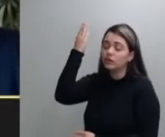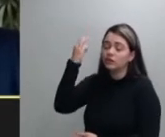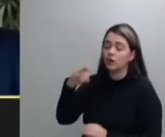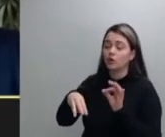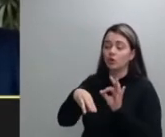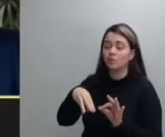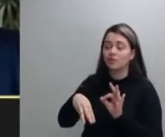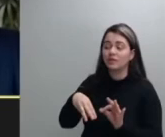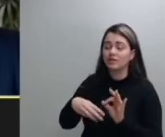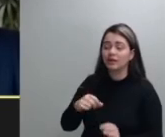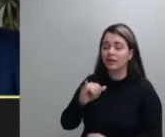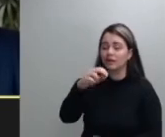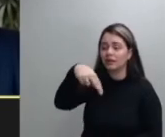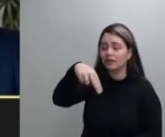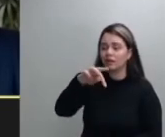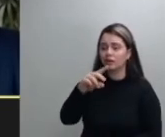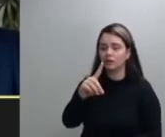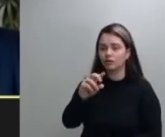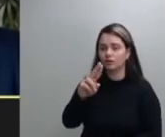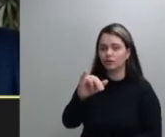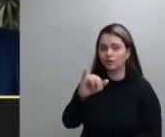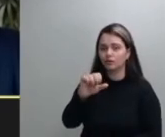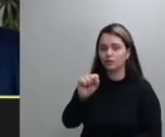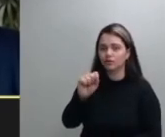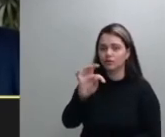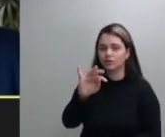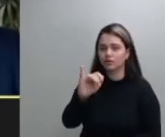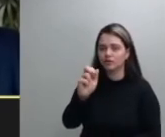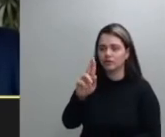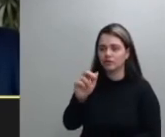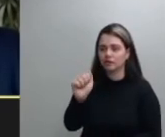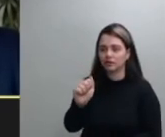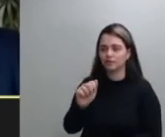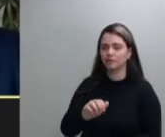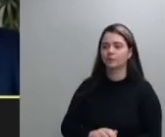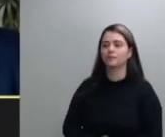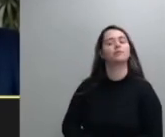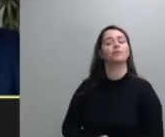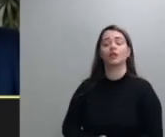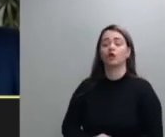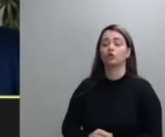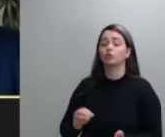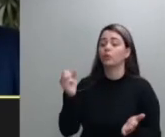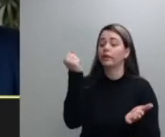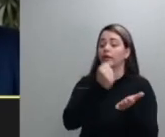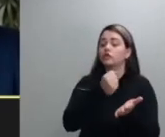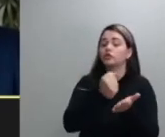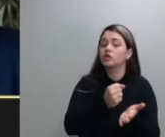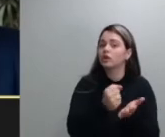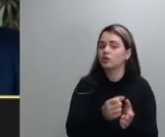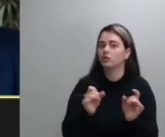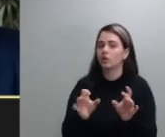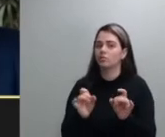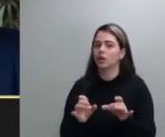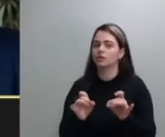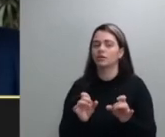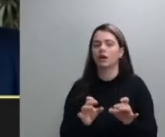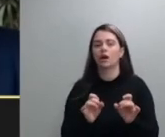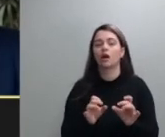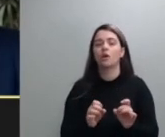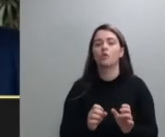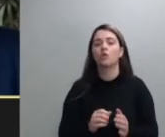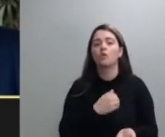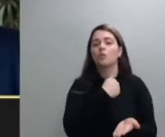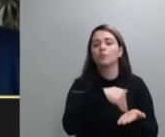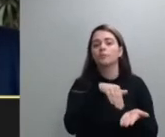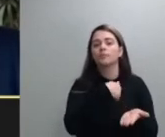comércio exterior que tinha em seu corpo a questão do registro comercial uma secretaria de estado específica para esse ponto